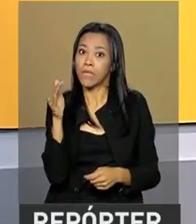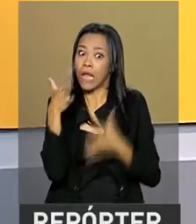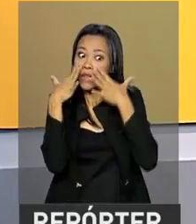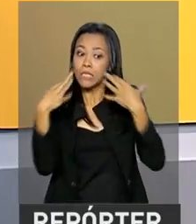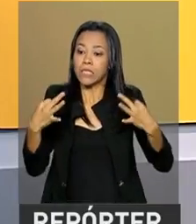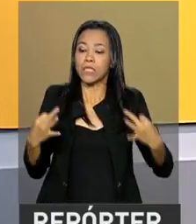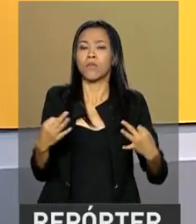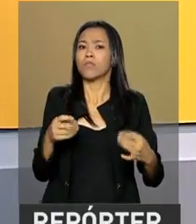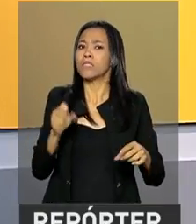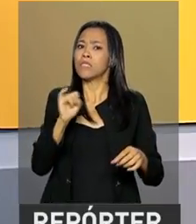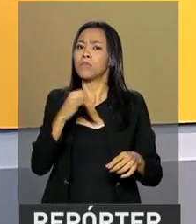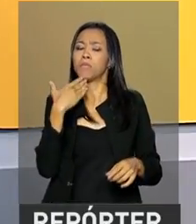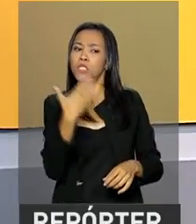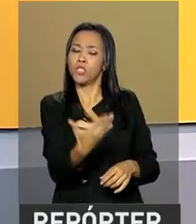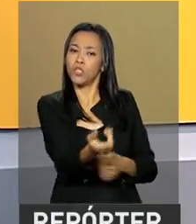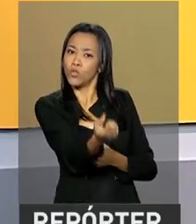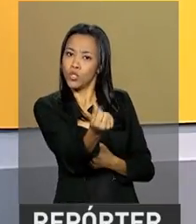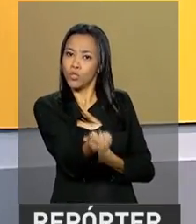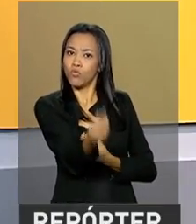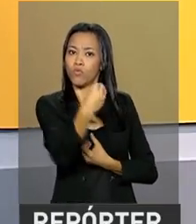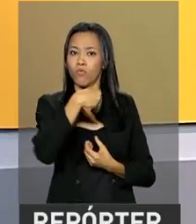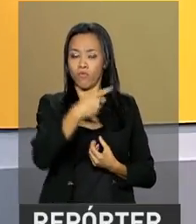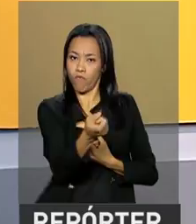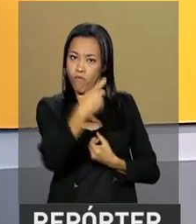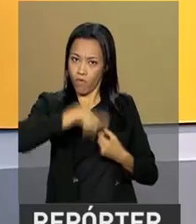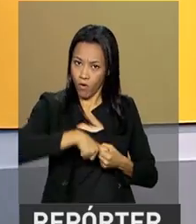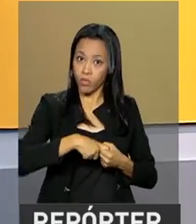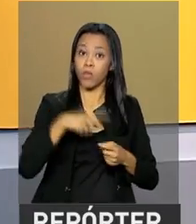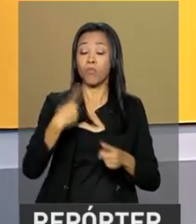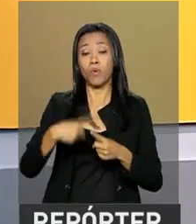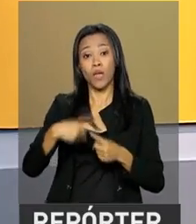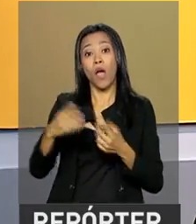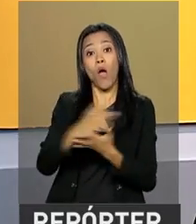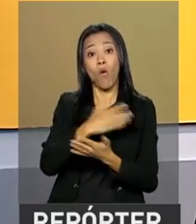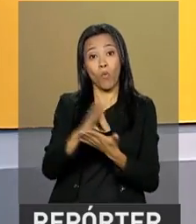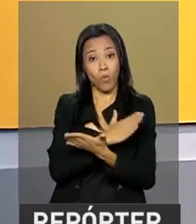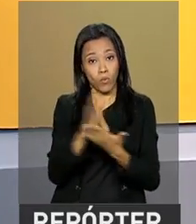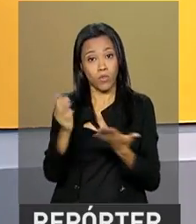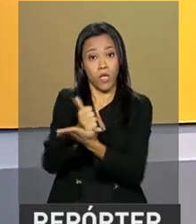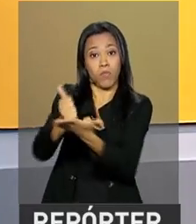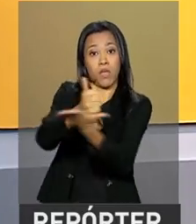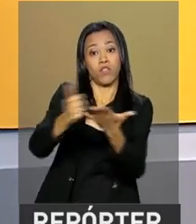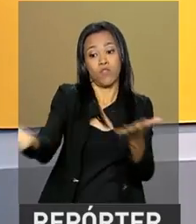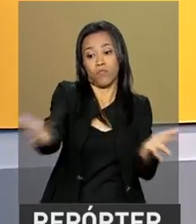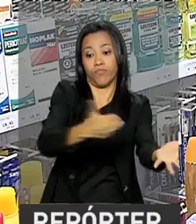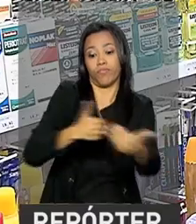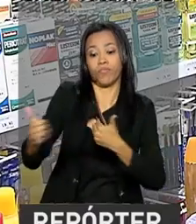pedir reembolso dos remédios retirados do mercado por conta de irregularidades